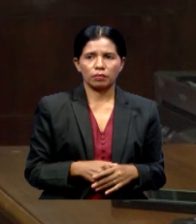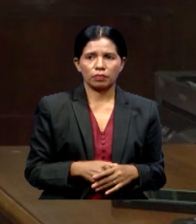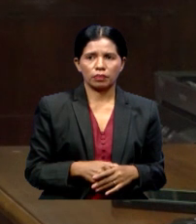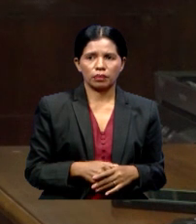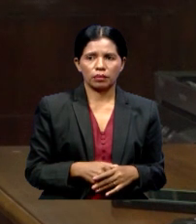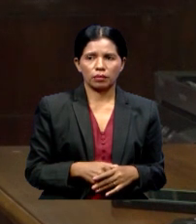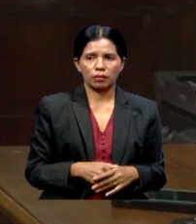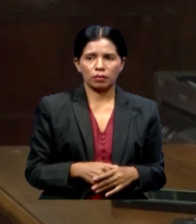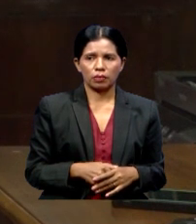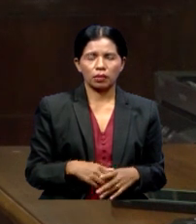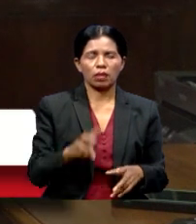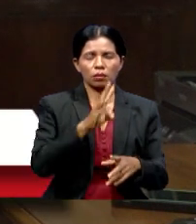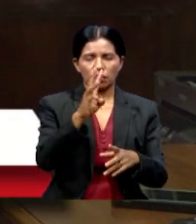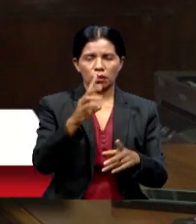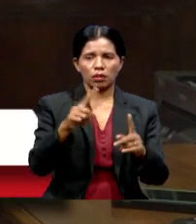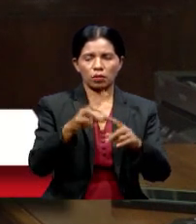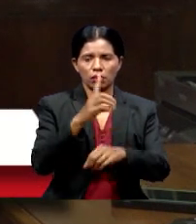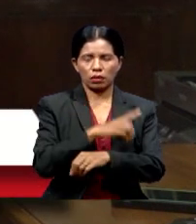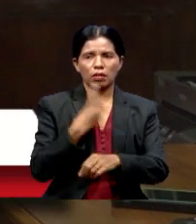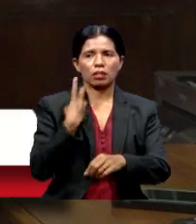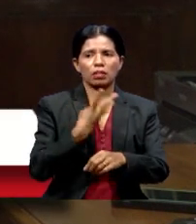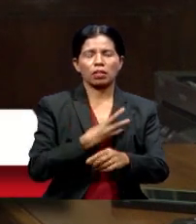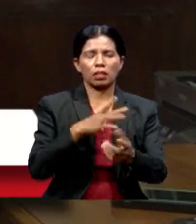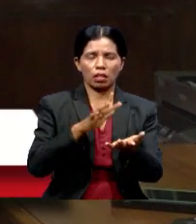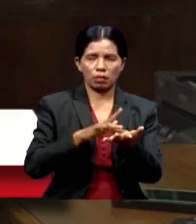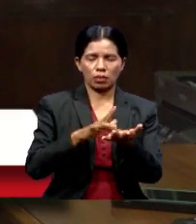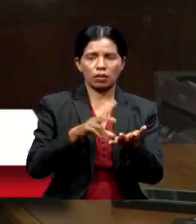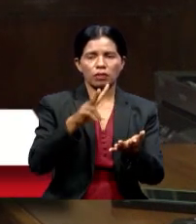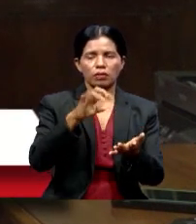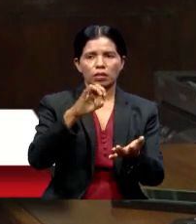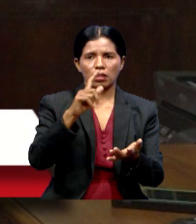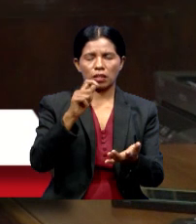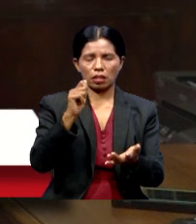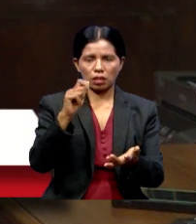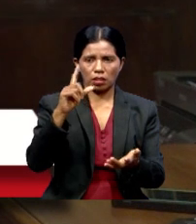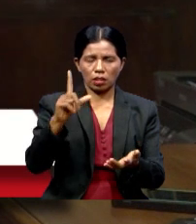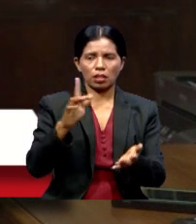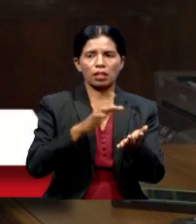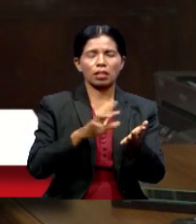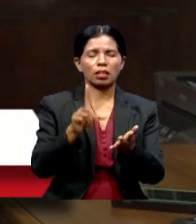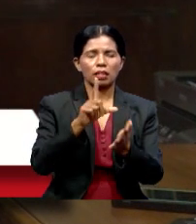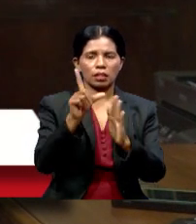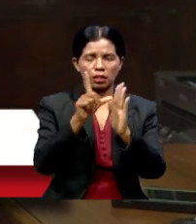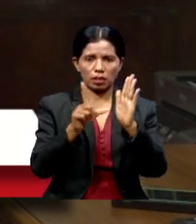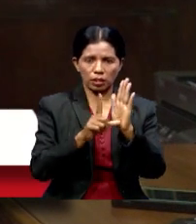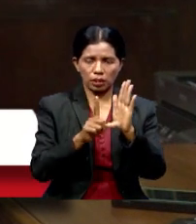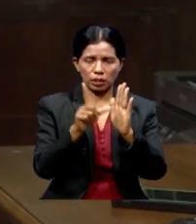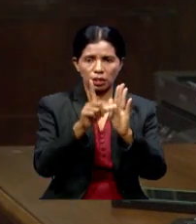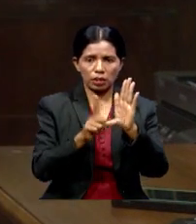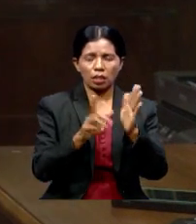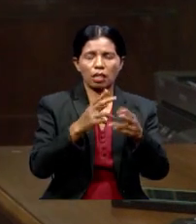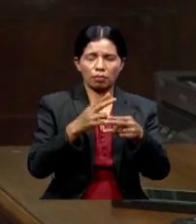quarta-feira ohin. E tinha imuro vital ne lista mi ihenene iha 132